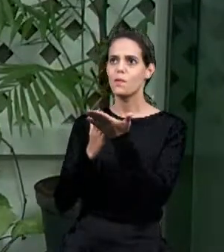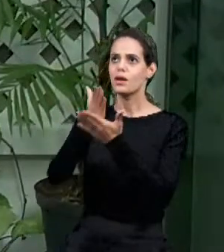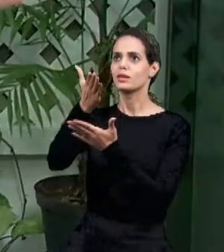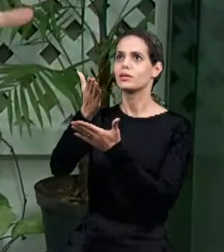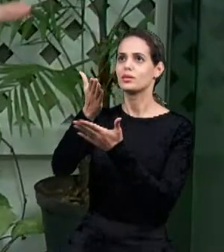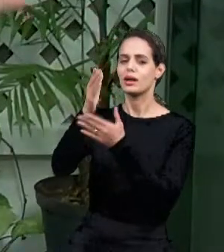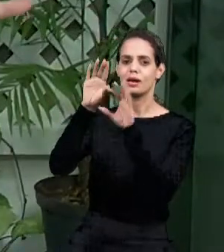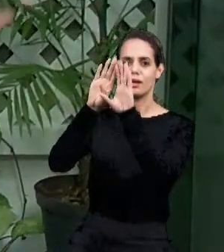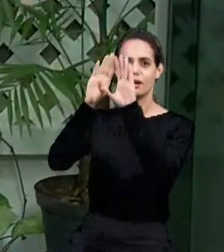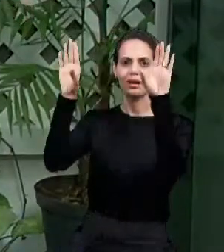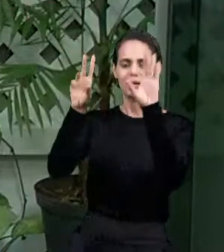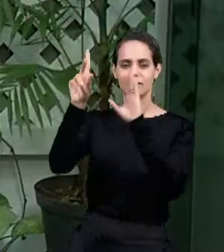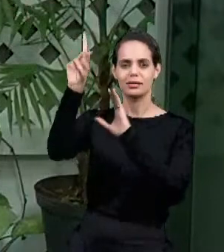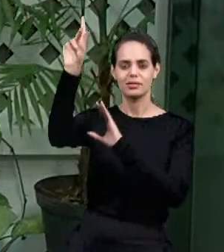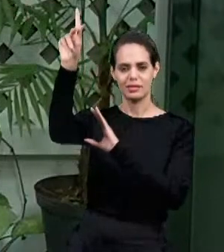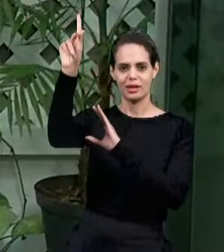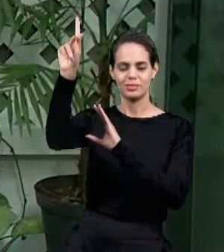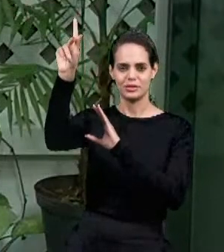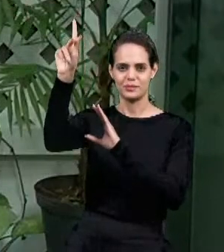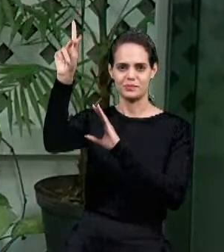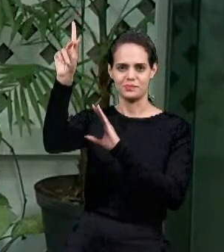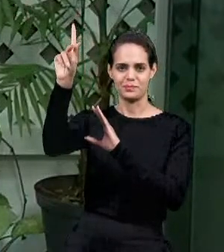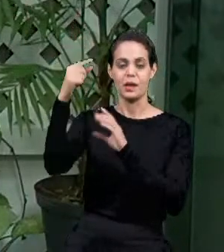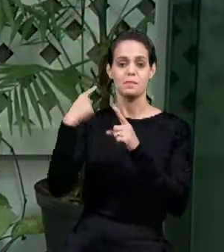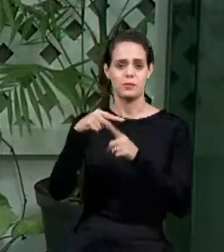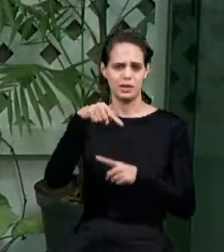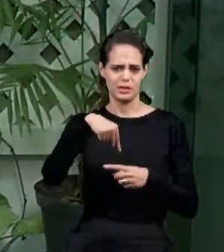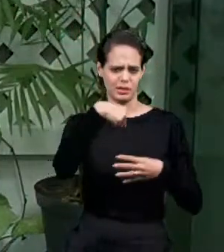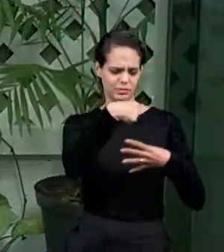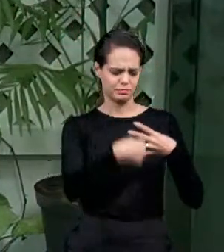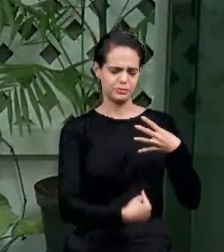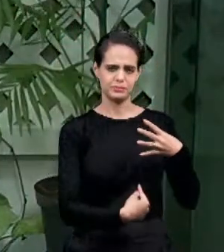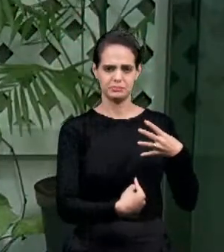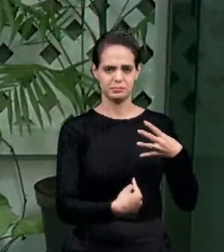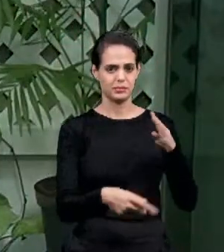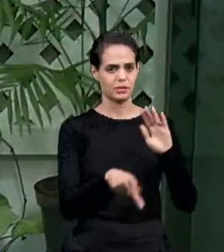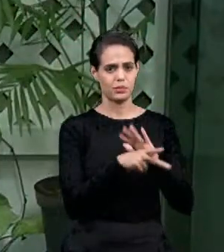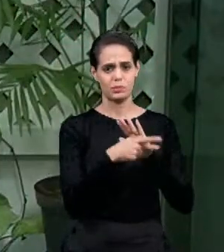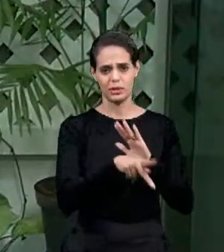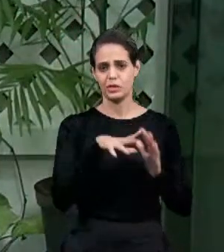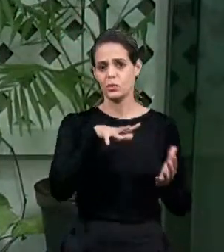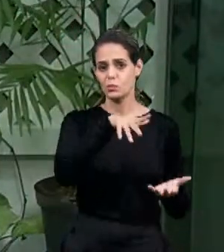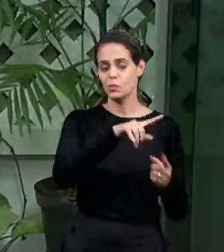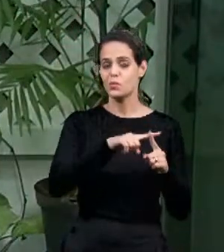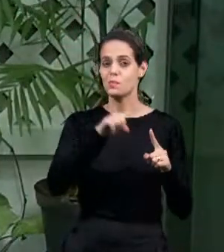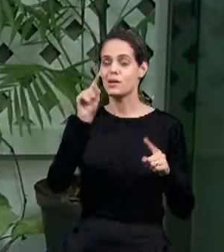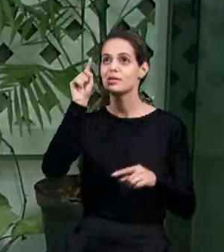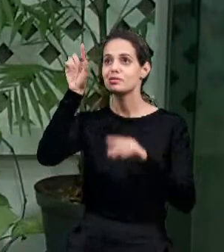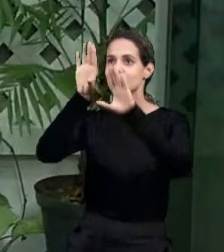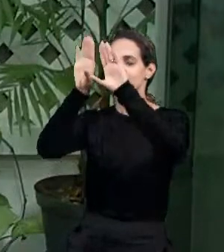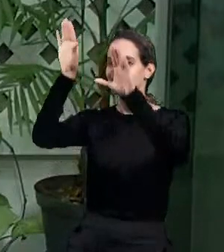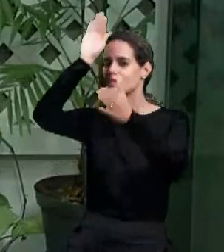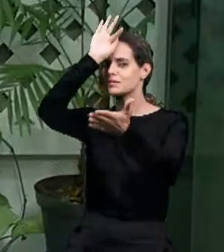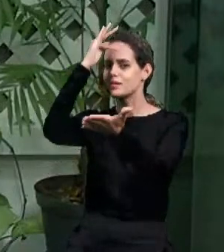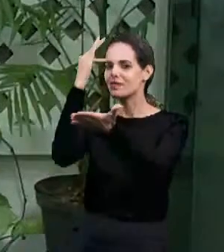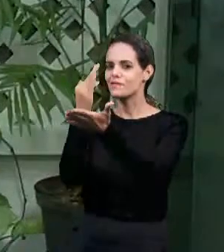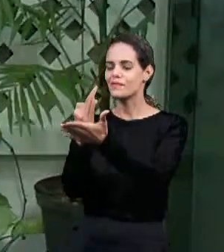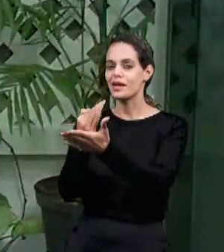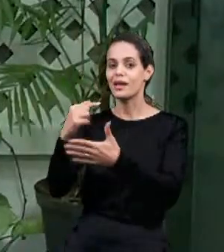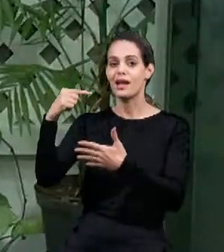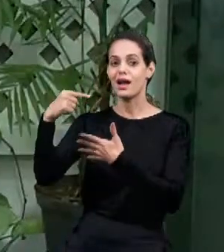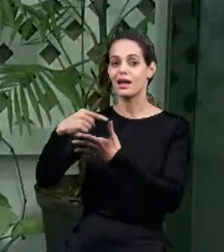está, suas 4 medidas, mas existe outro mundo, que é o mundo da fé, faz parte de uma 5ª